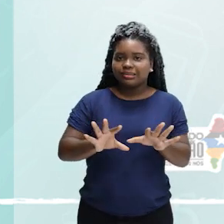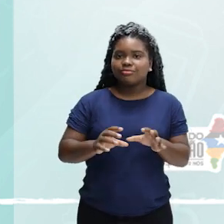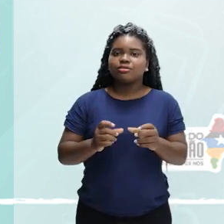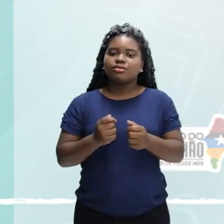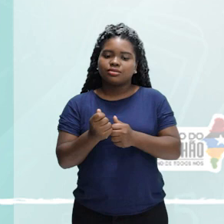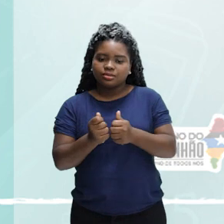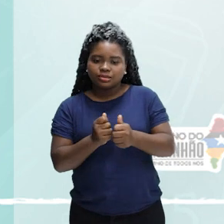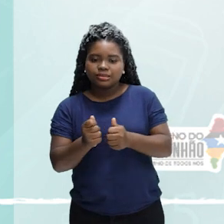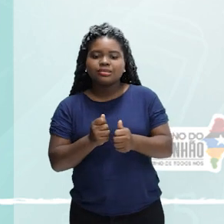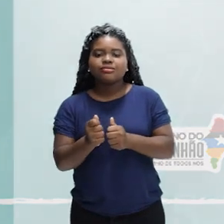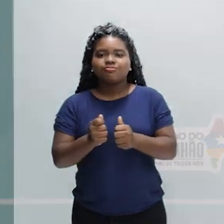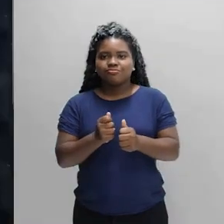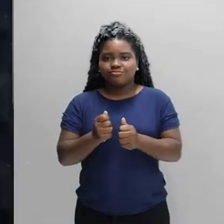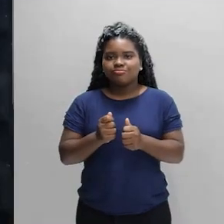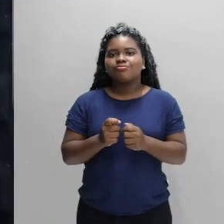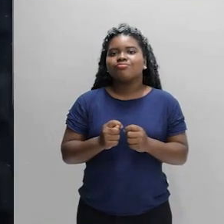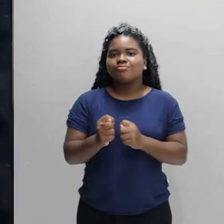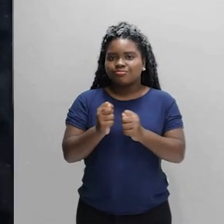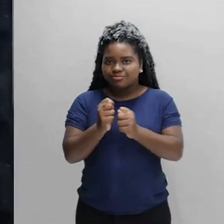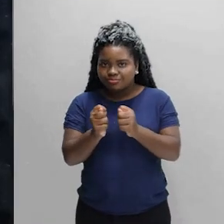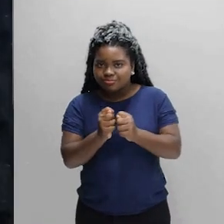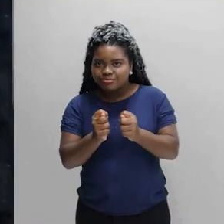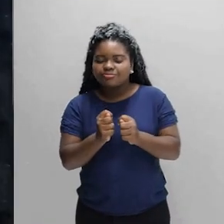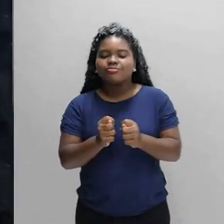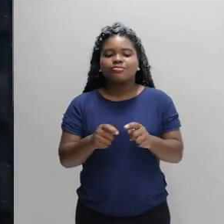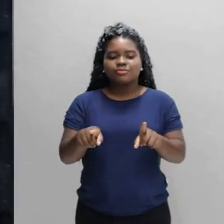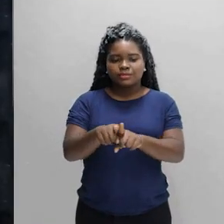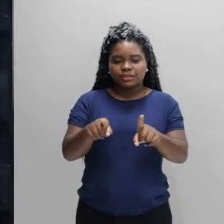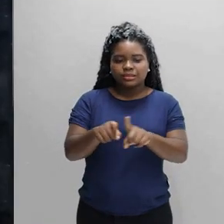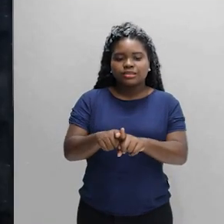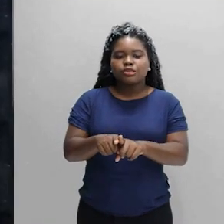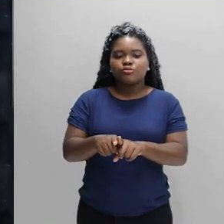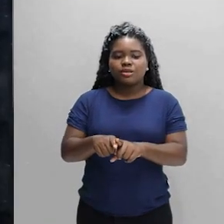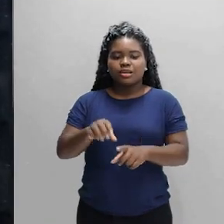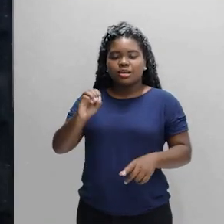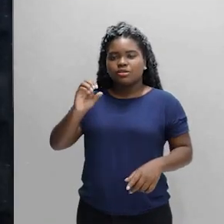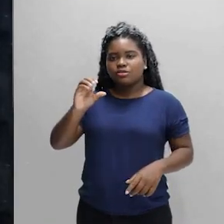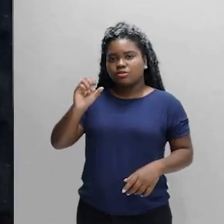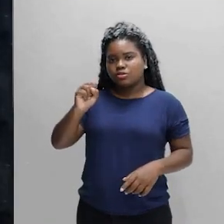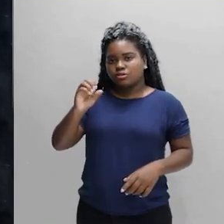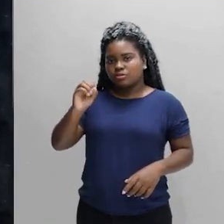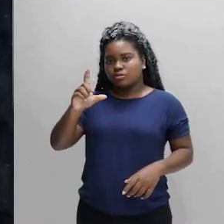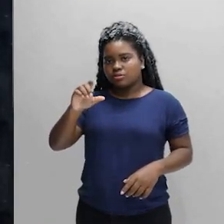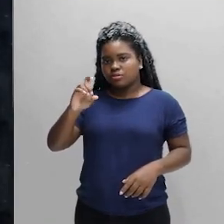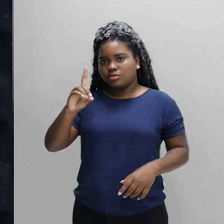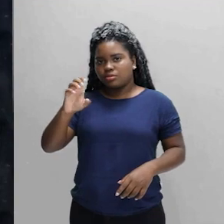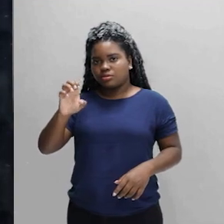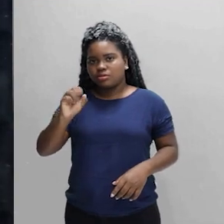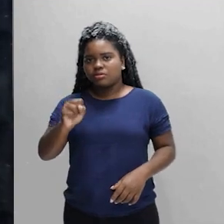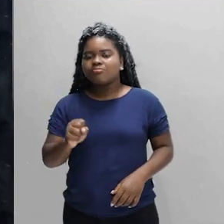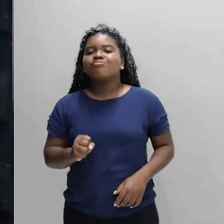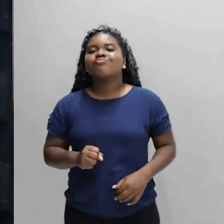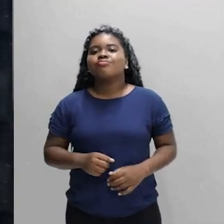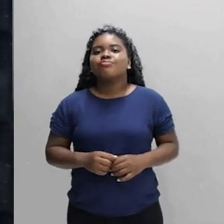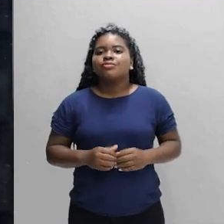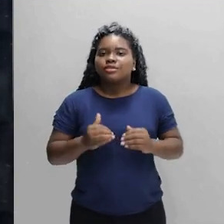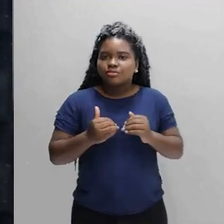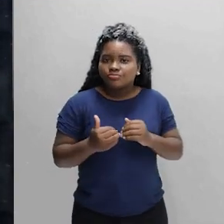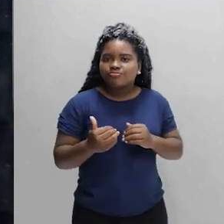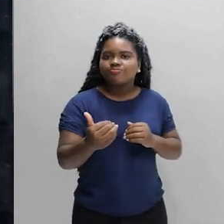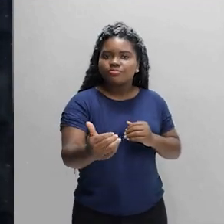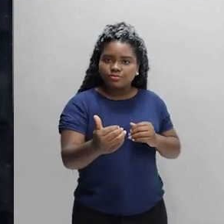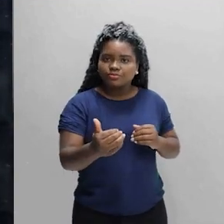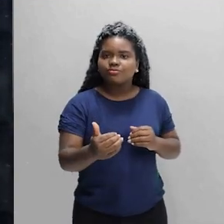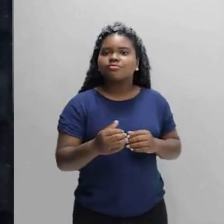associado geraria um indivíduo mais autônomo. E isso seria importante também para a continuidade dos ideais democráticos,